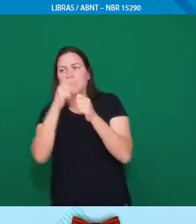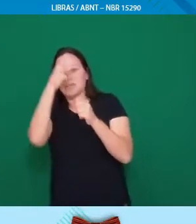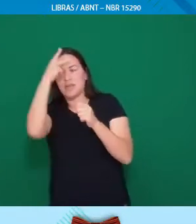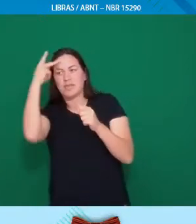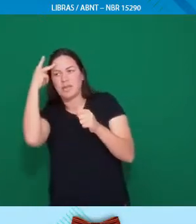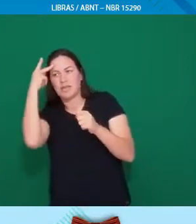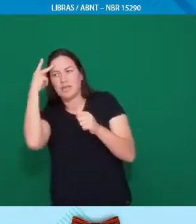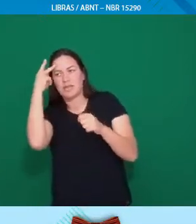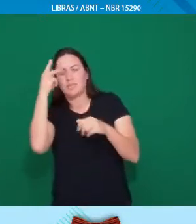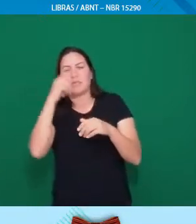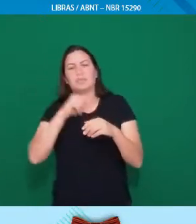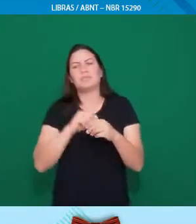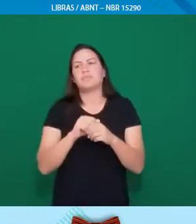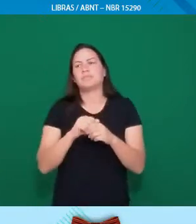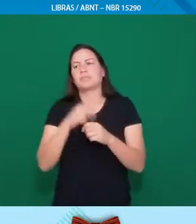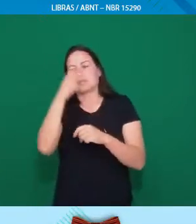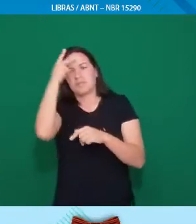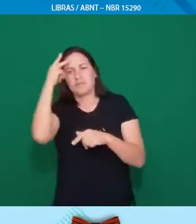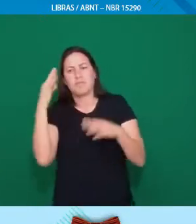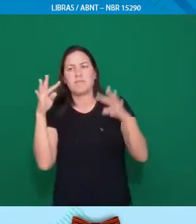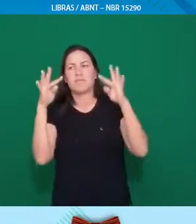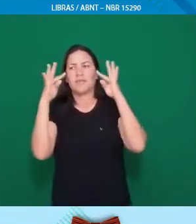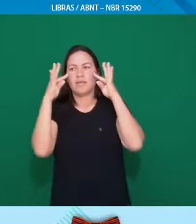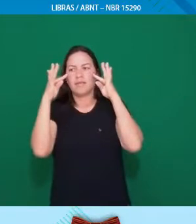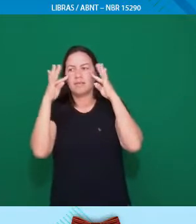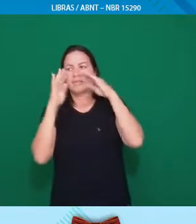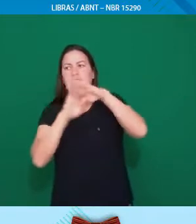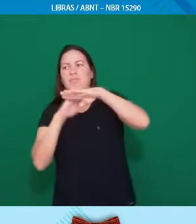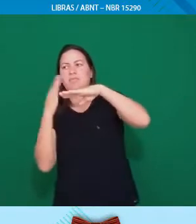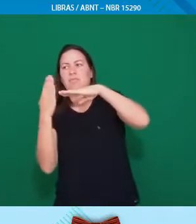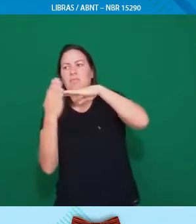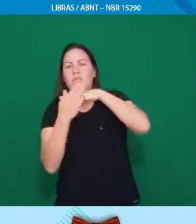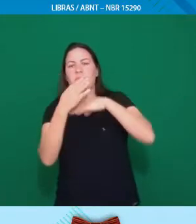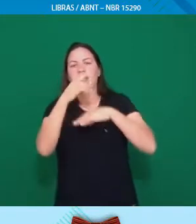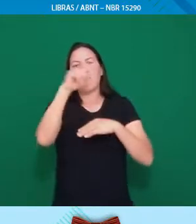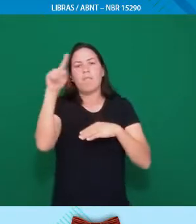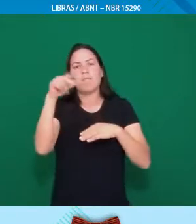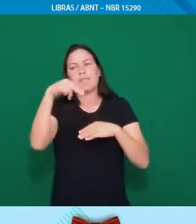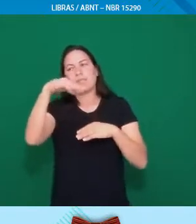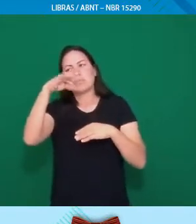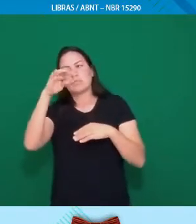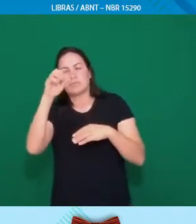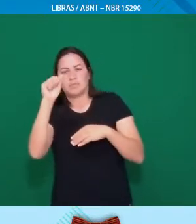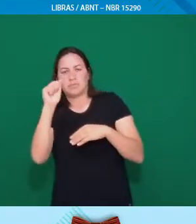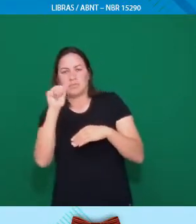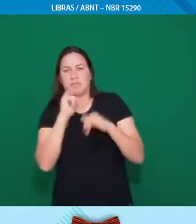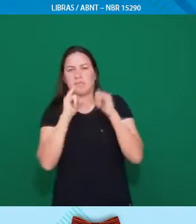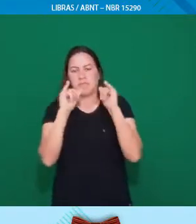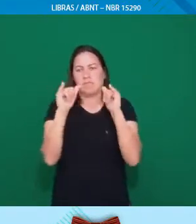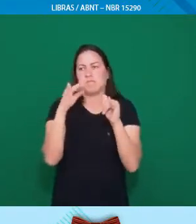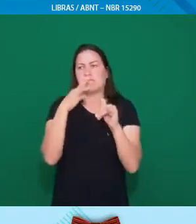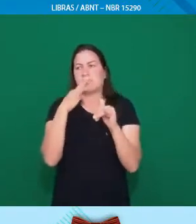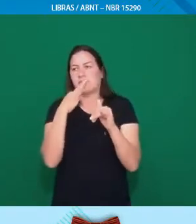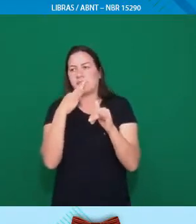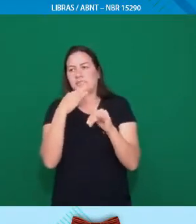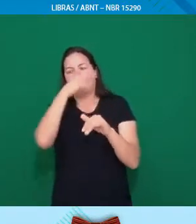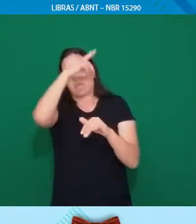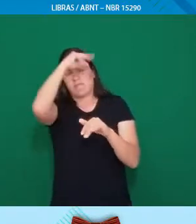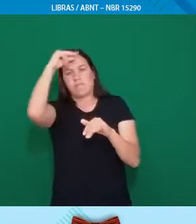feito pedido é só para deixar aí nossa população lá do loteamento da Natura que já foi levado ao conhecimento do